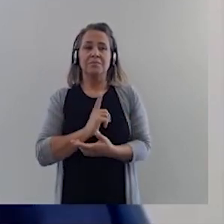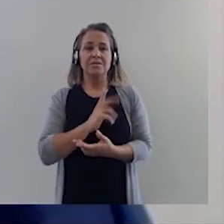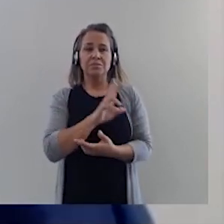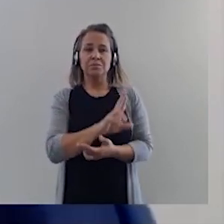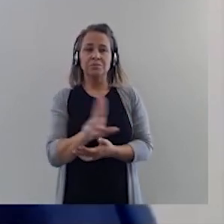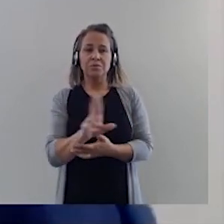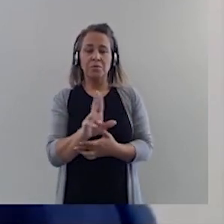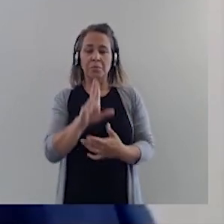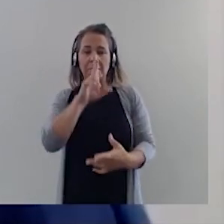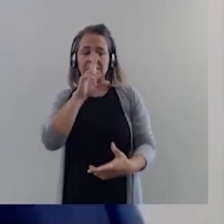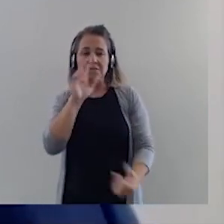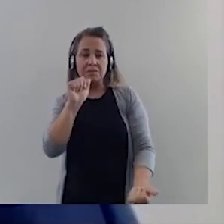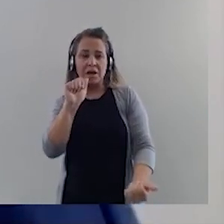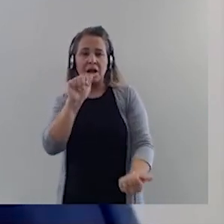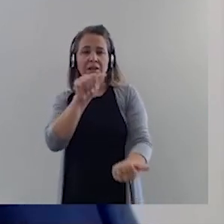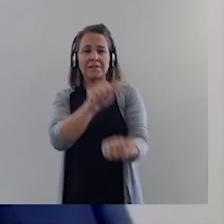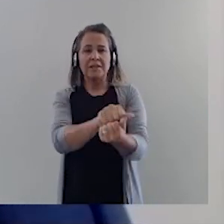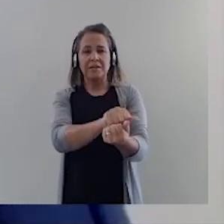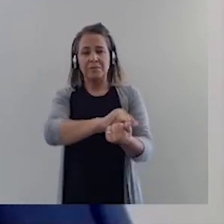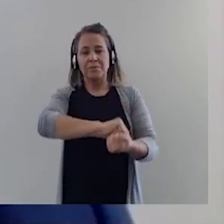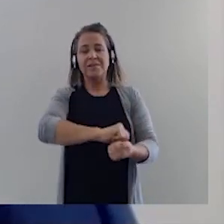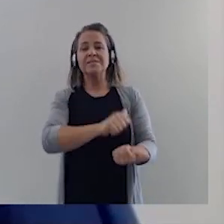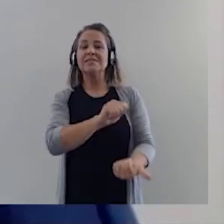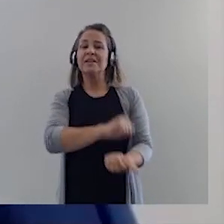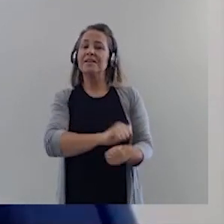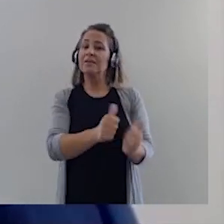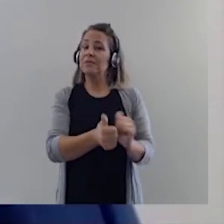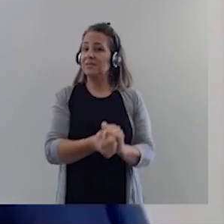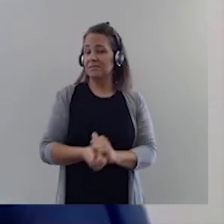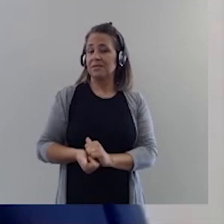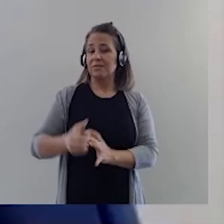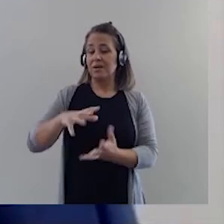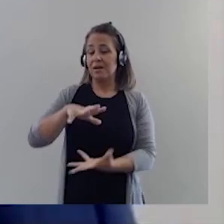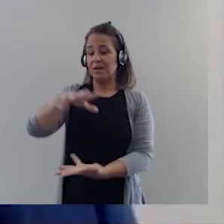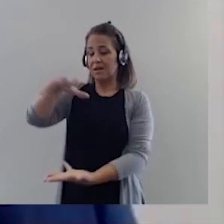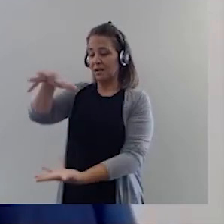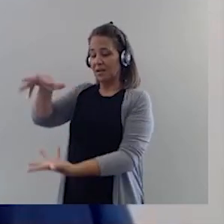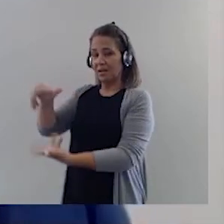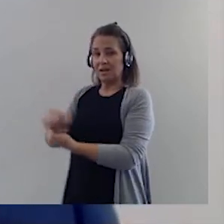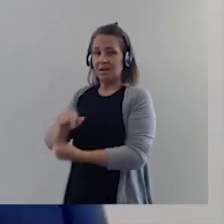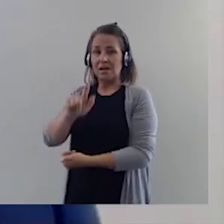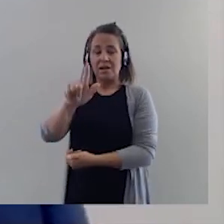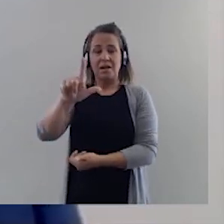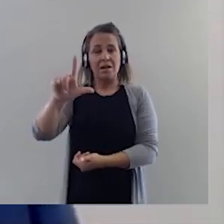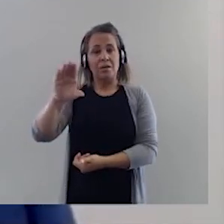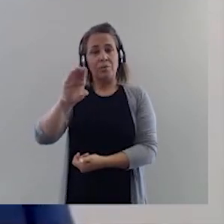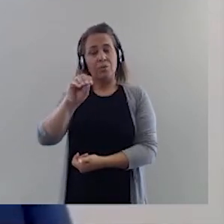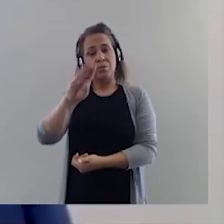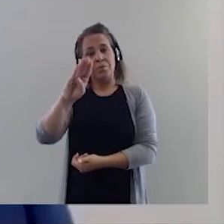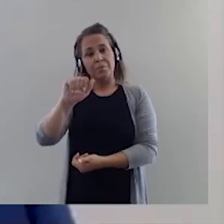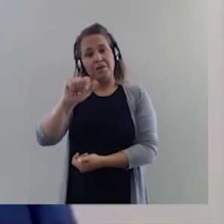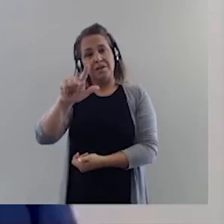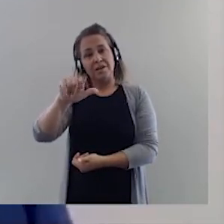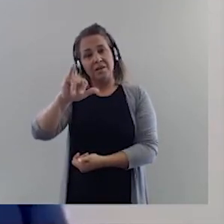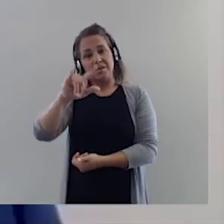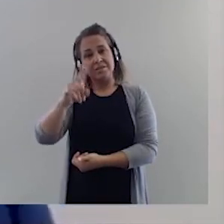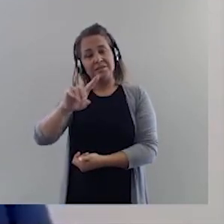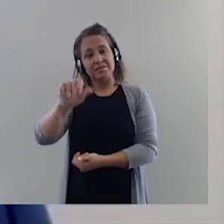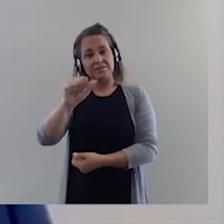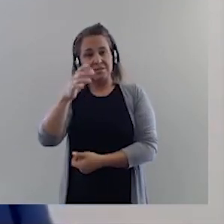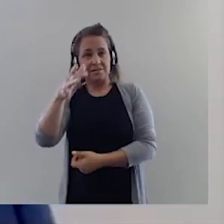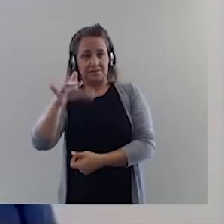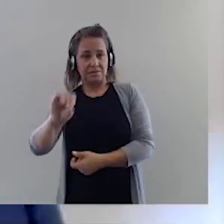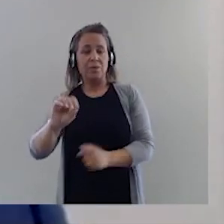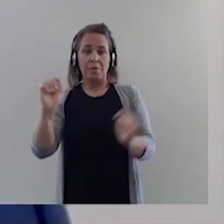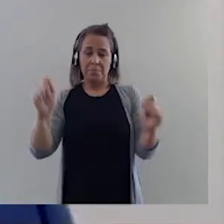de adequação à globalização. Essa tendência efetivamente vai aumentar agora, se é que a